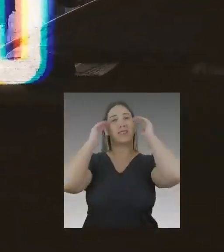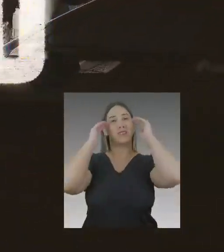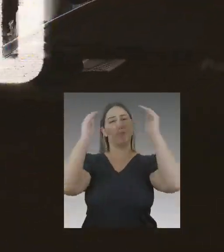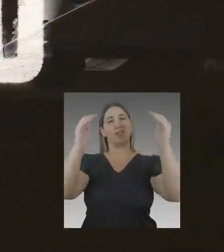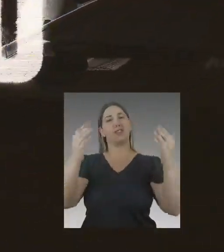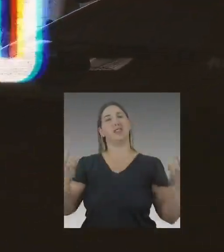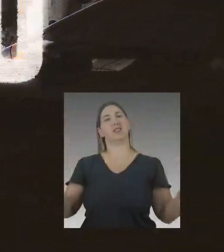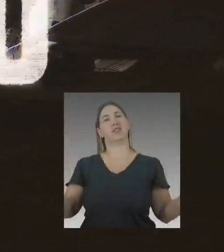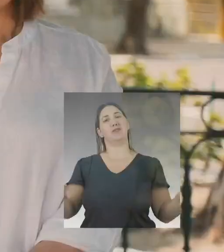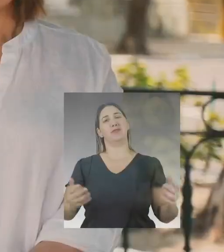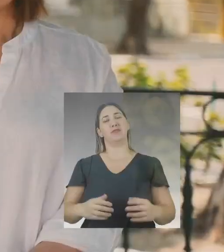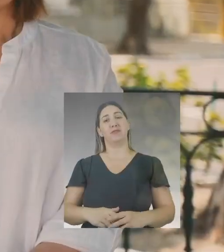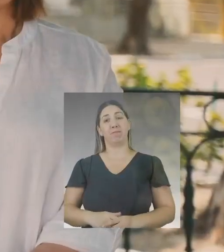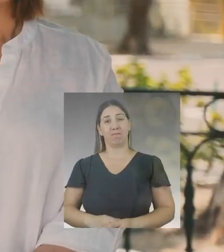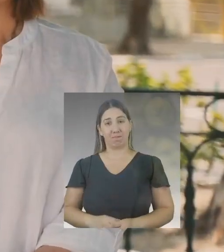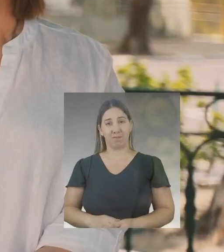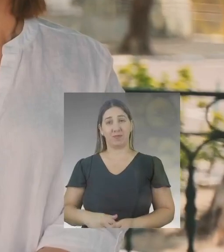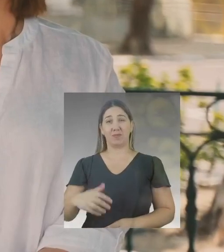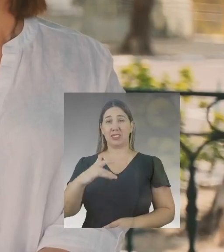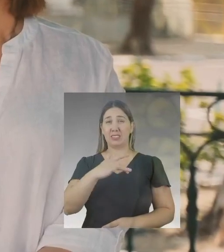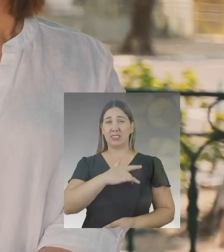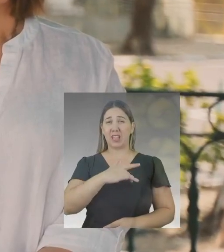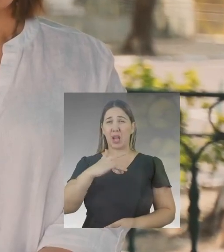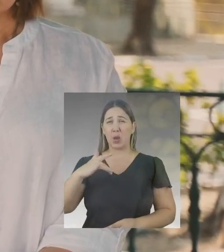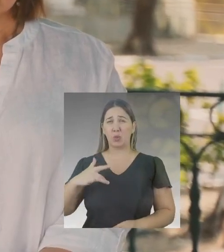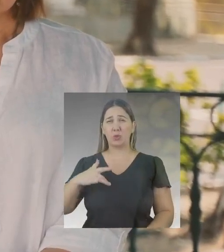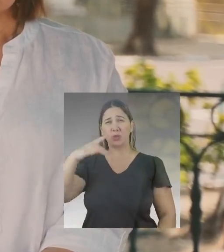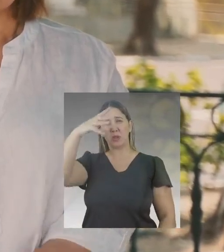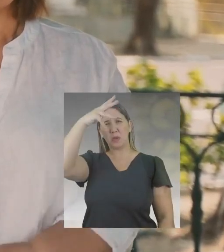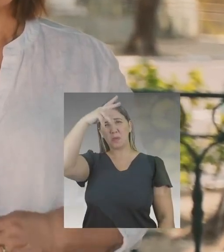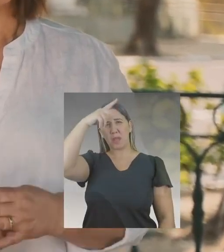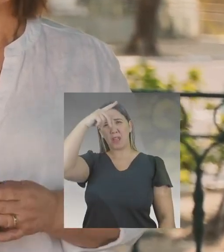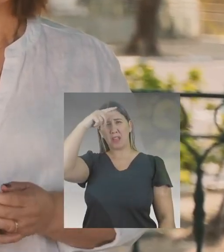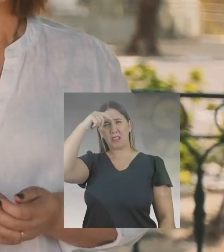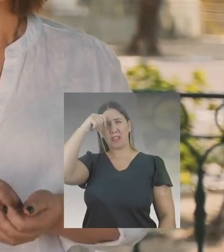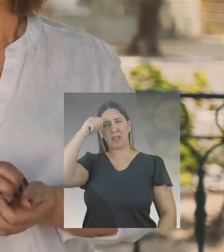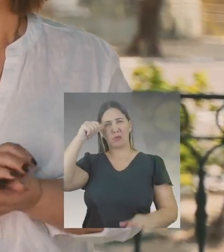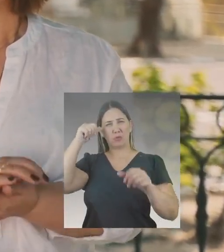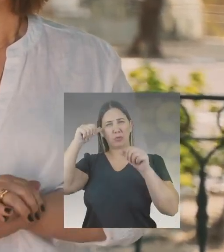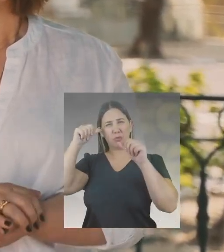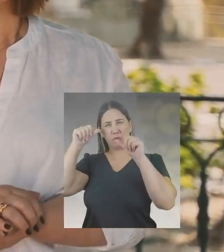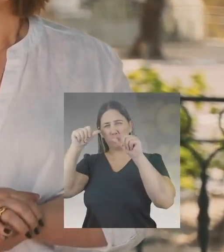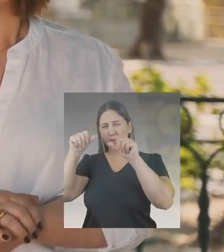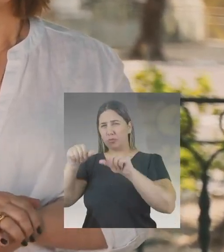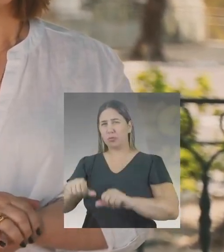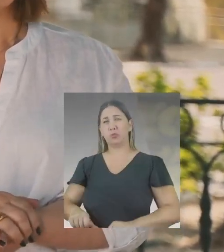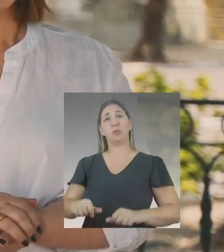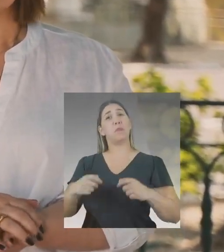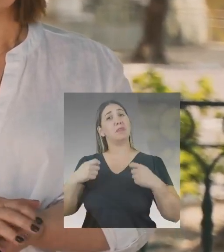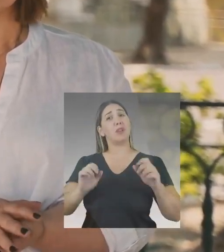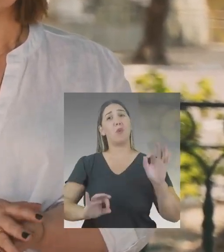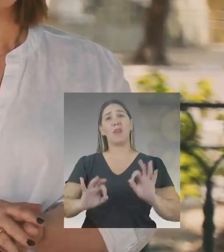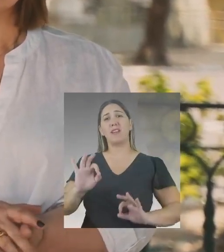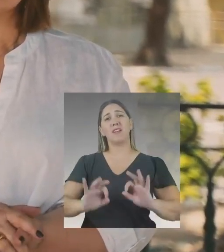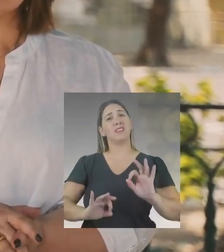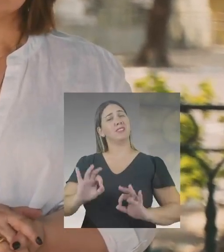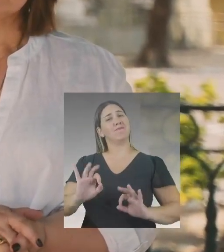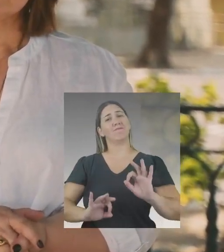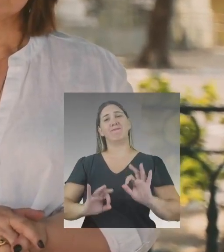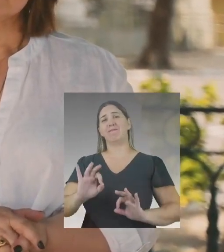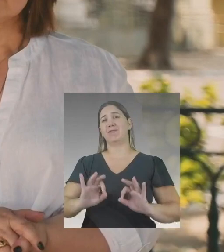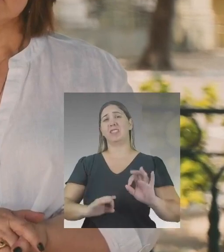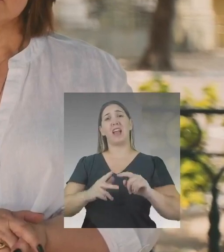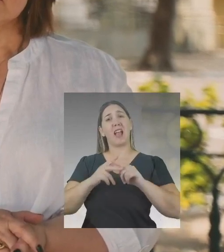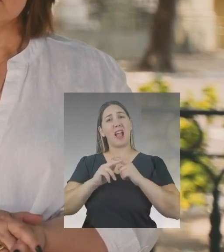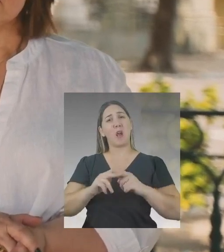Respeito. Dá muita tristeza ver a saúde da nossa Manaus sucateada. Vamos organizar o